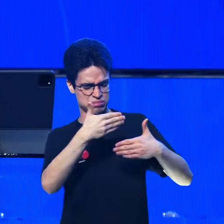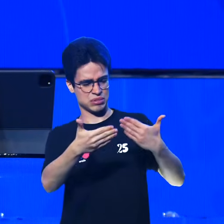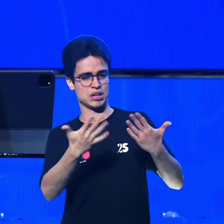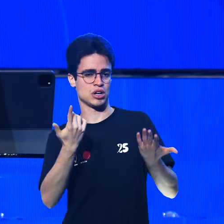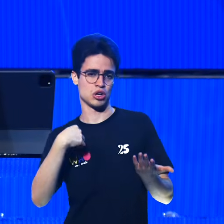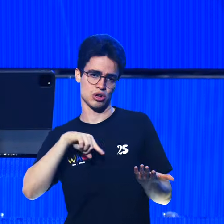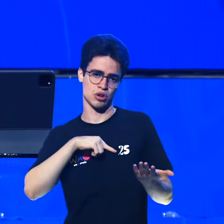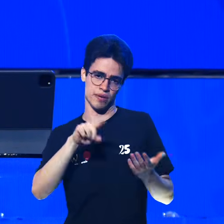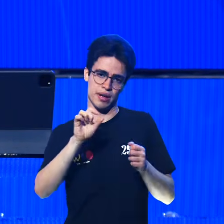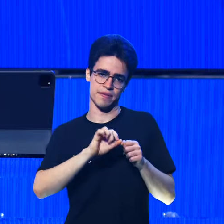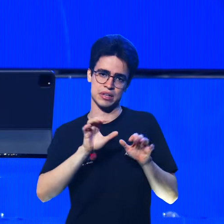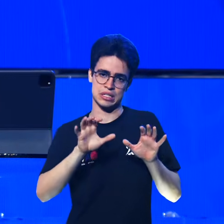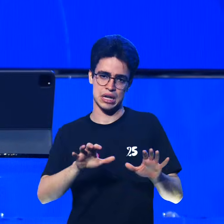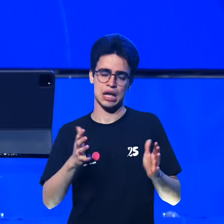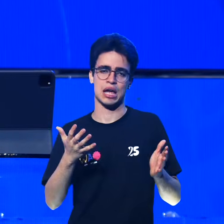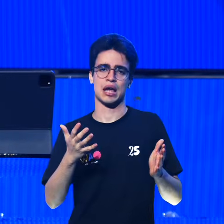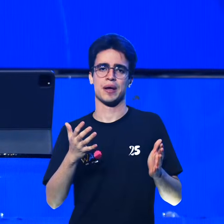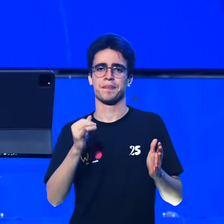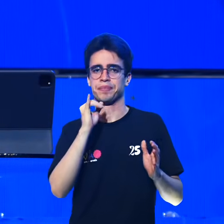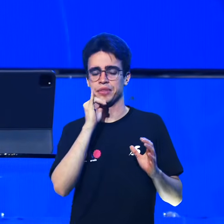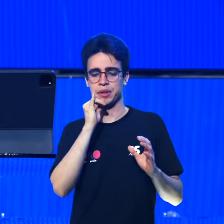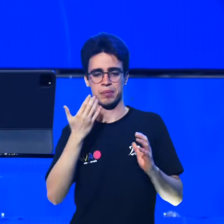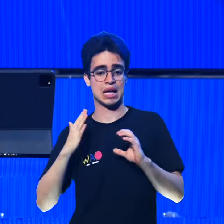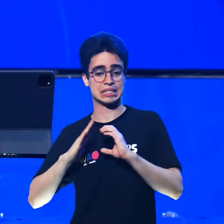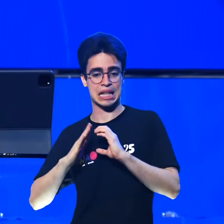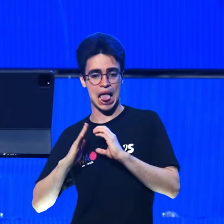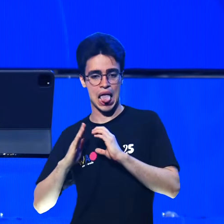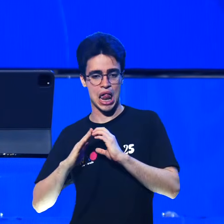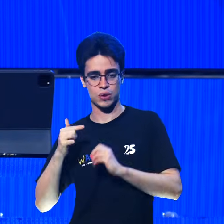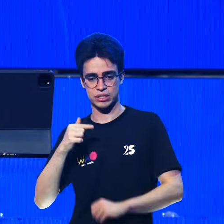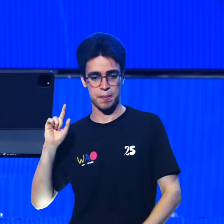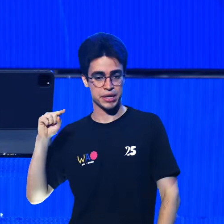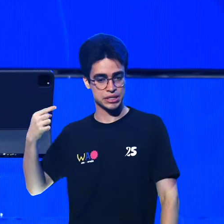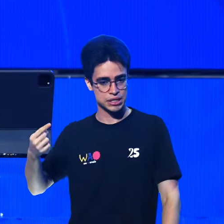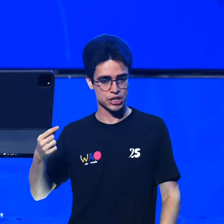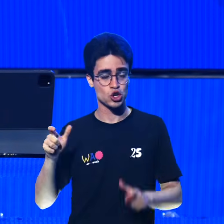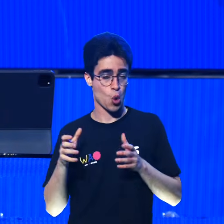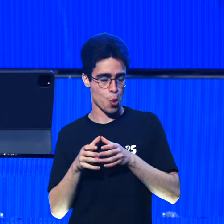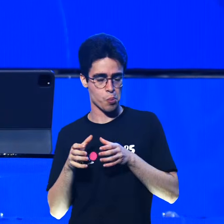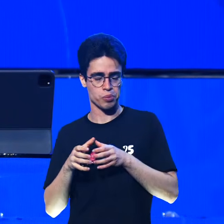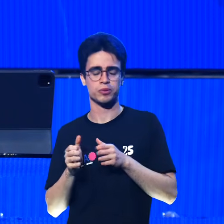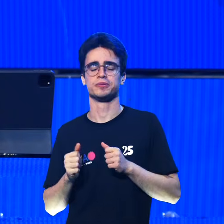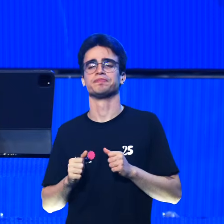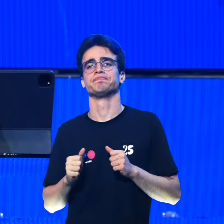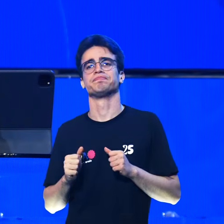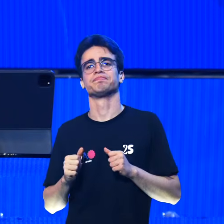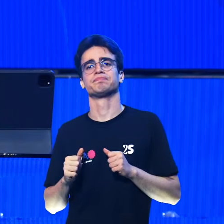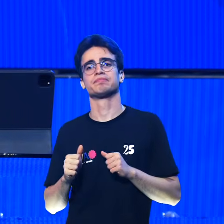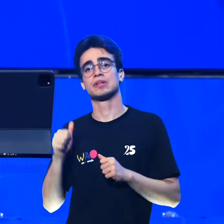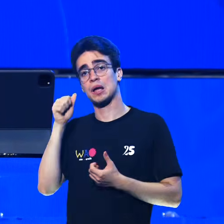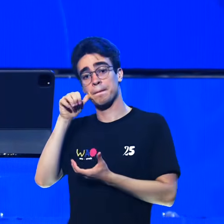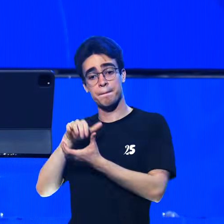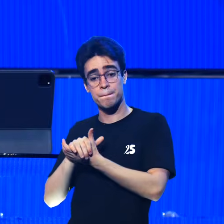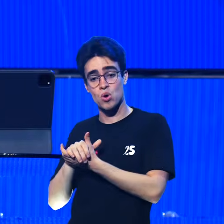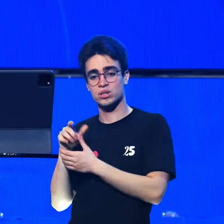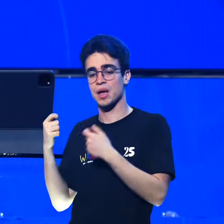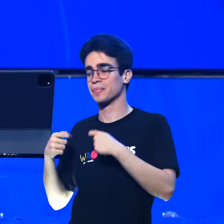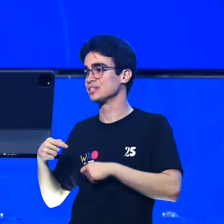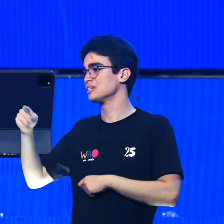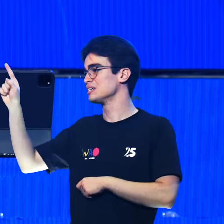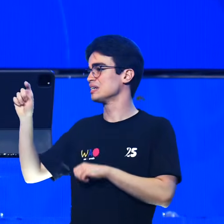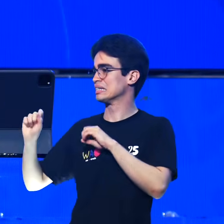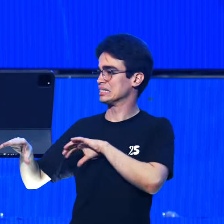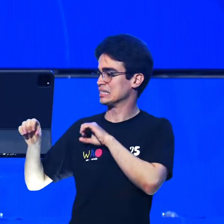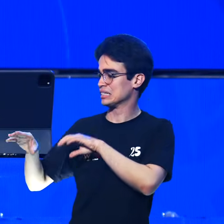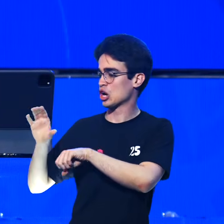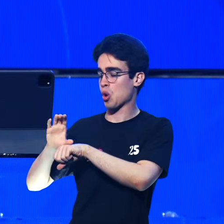fazer nossa célula na próxima semana. A Naine tinha que dar uma aula num curso da